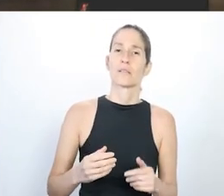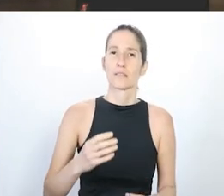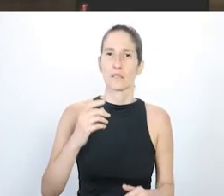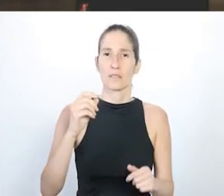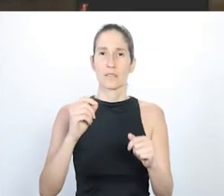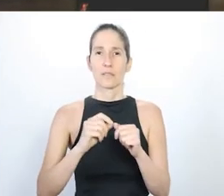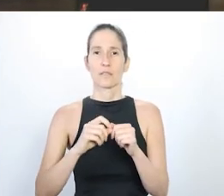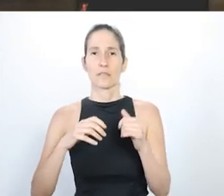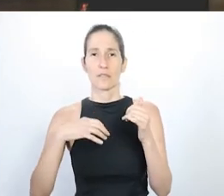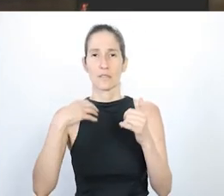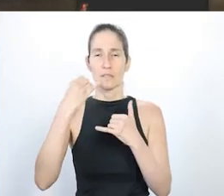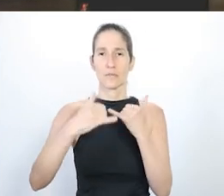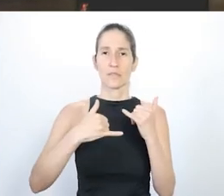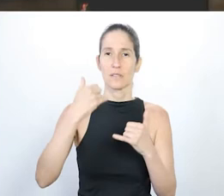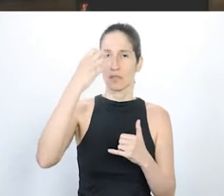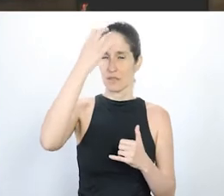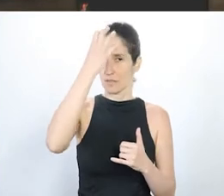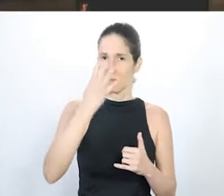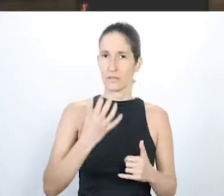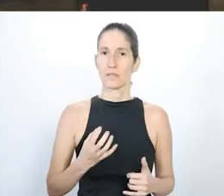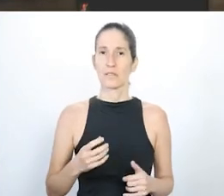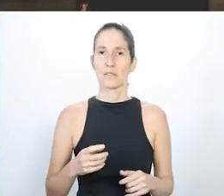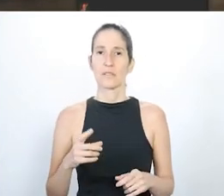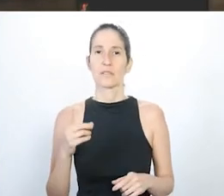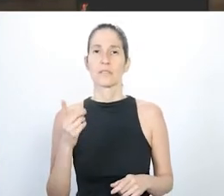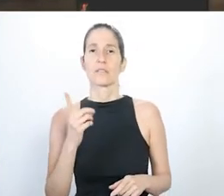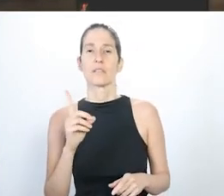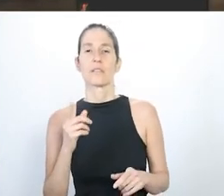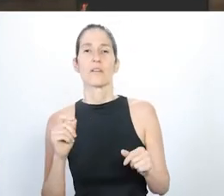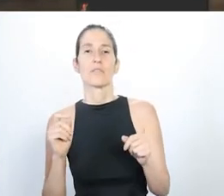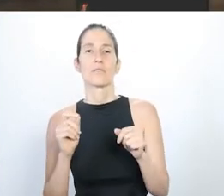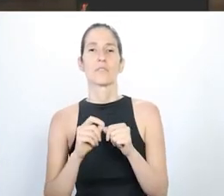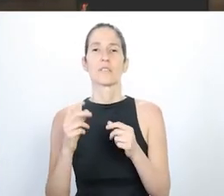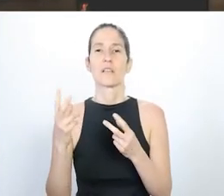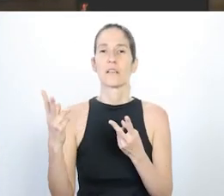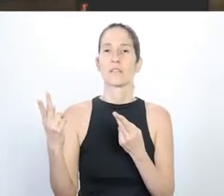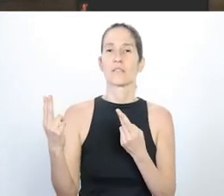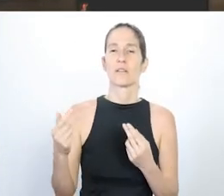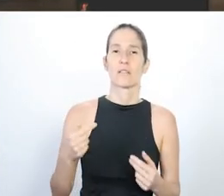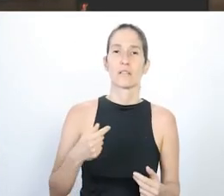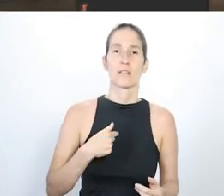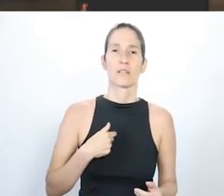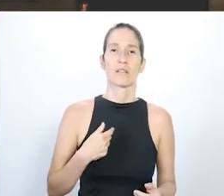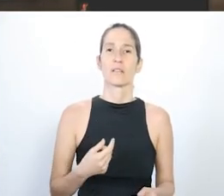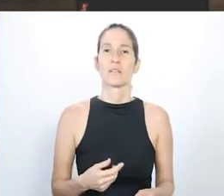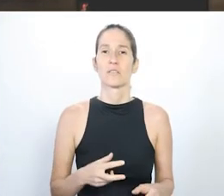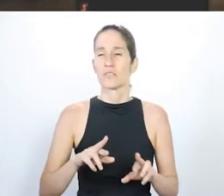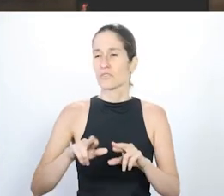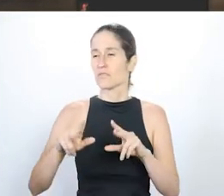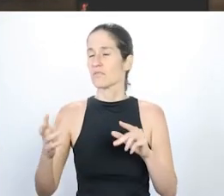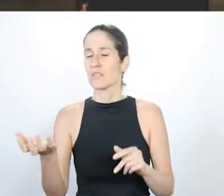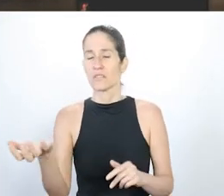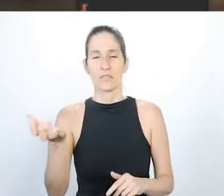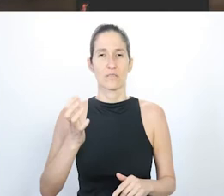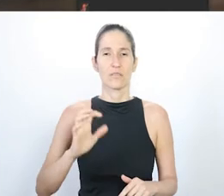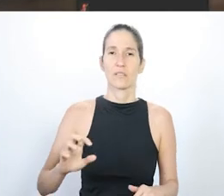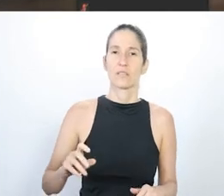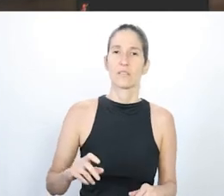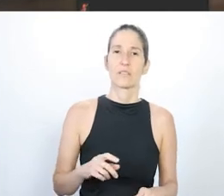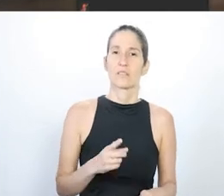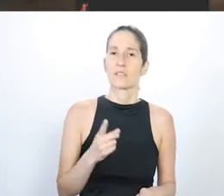amor, amor, de outro jeito eu não quero. Se não fizer do meu jeito,